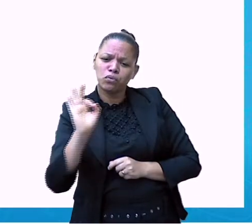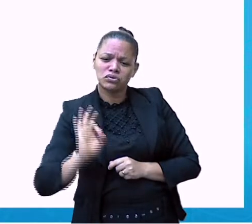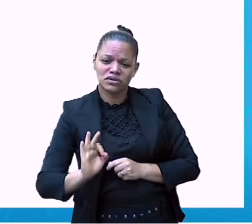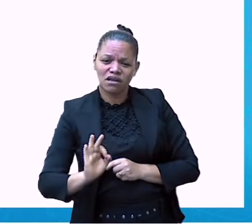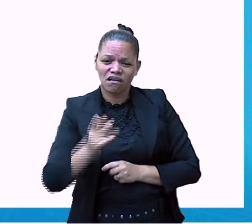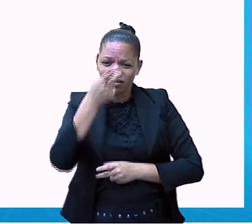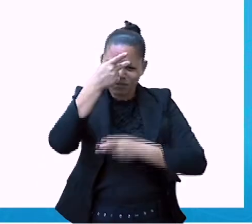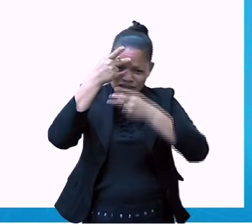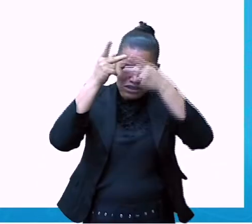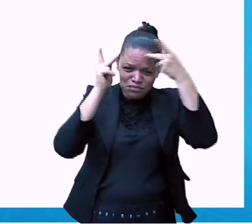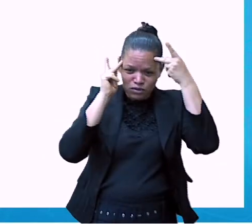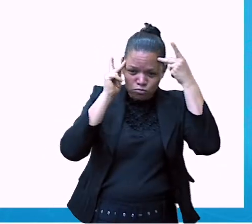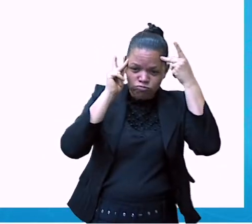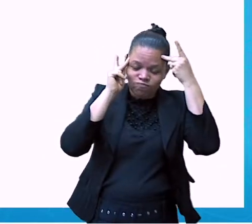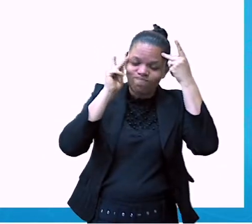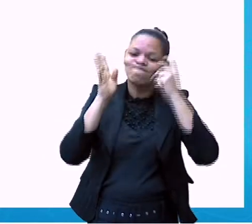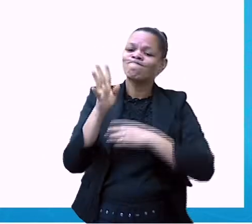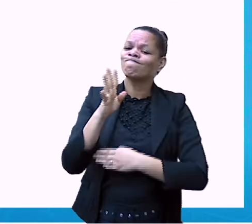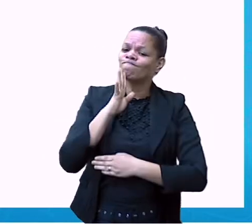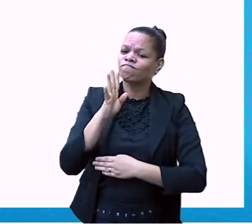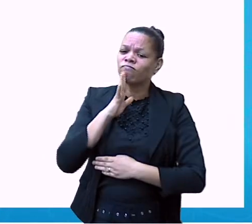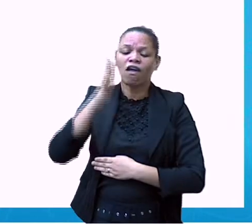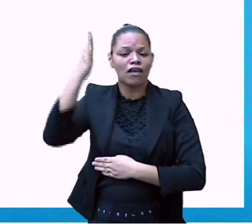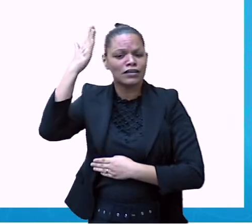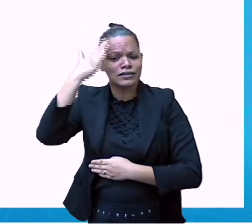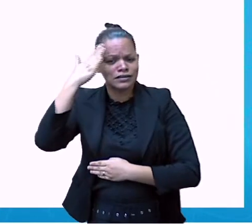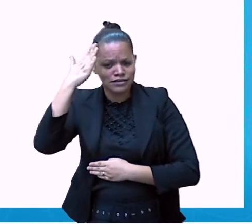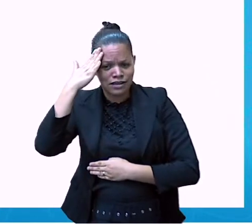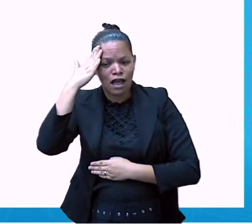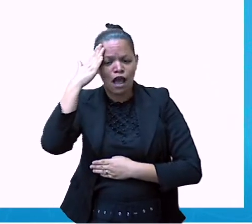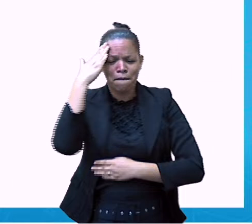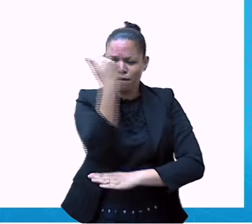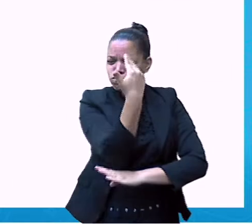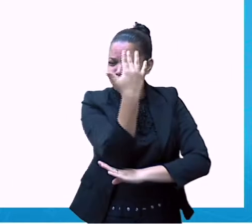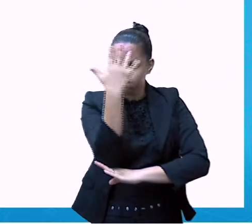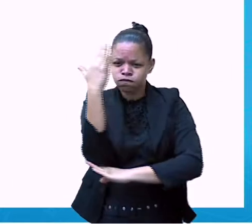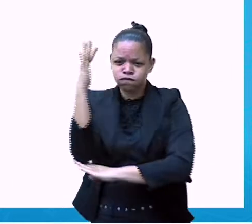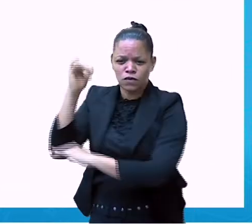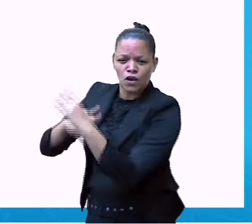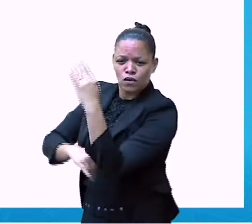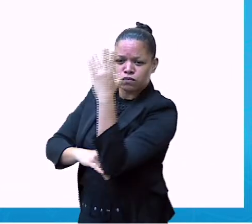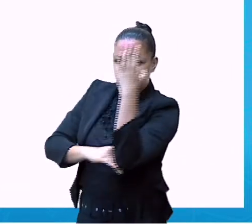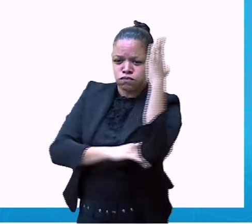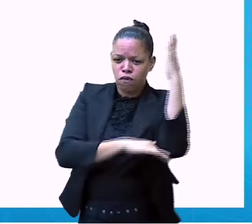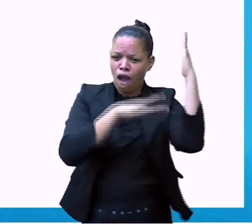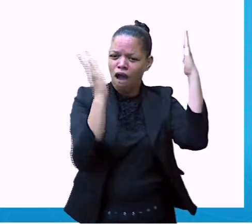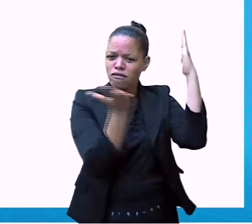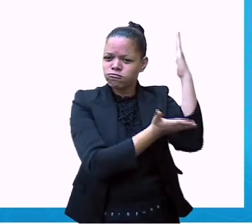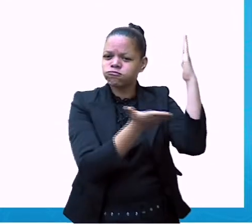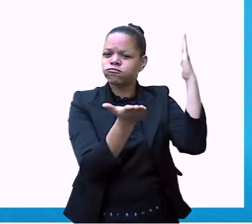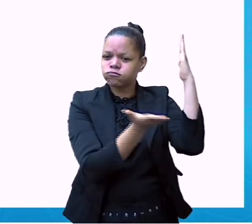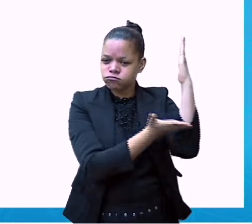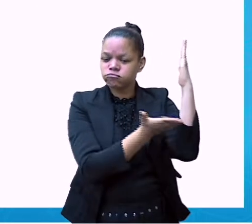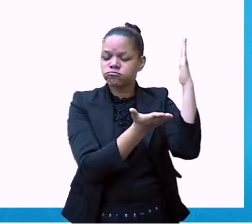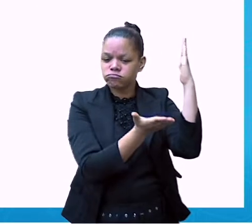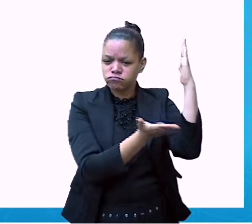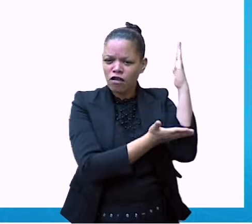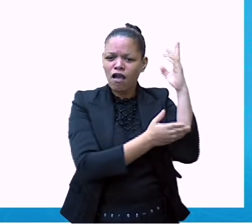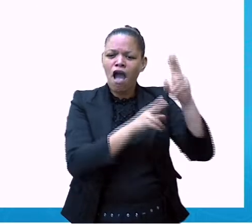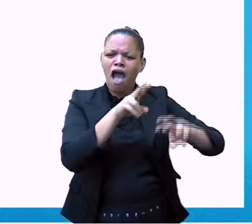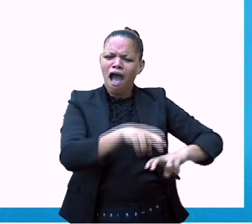que o desmatamento está entre as causas que agravam a falta de água